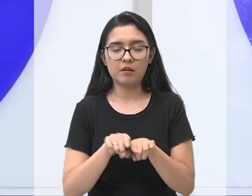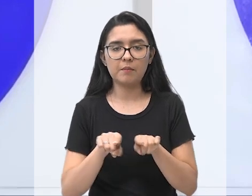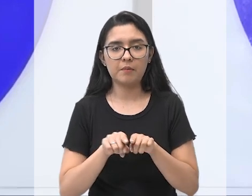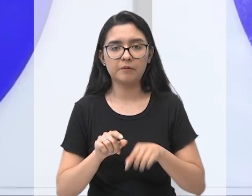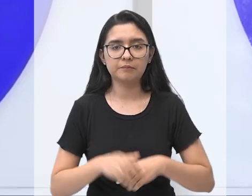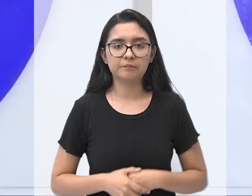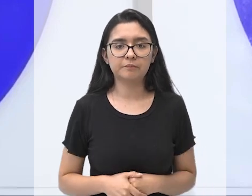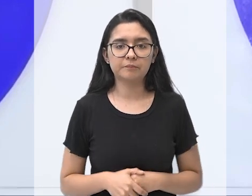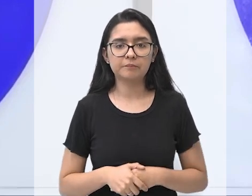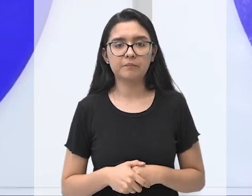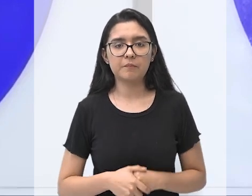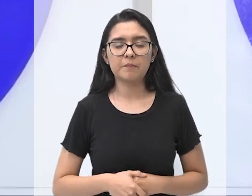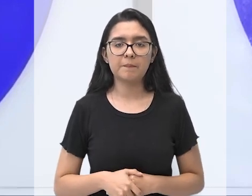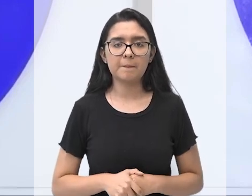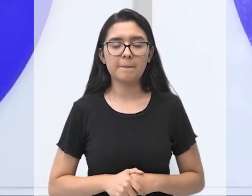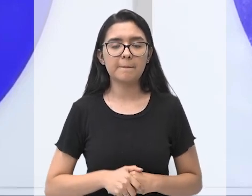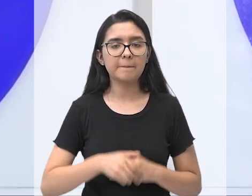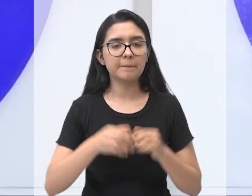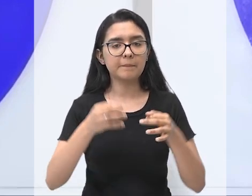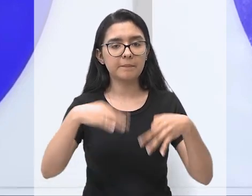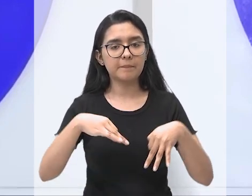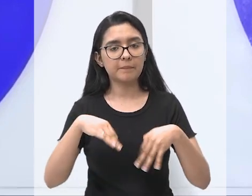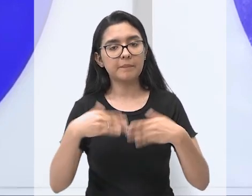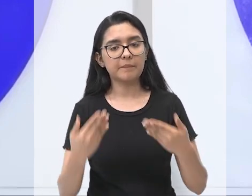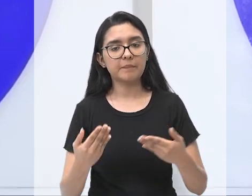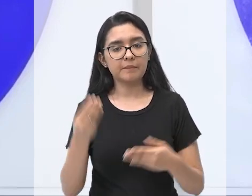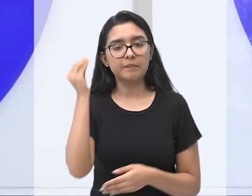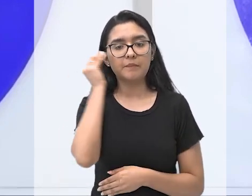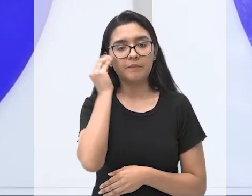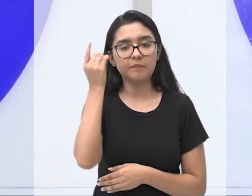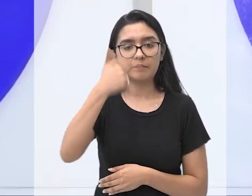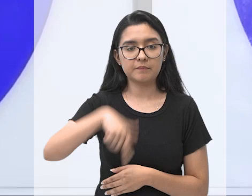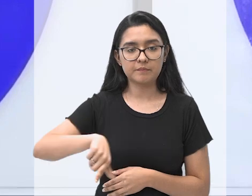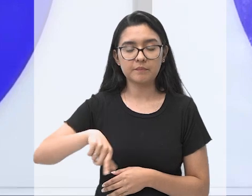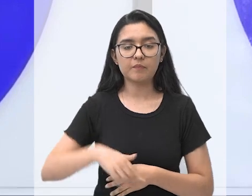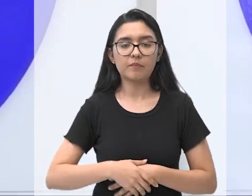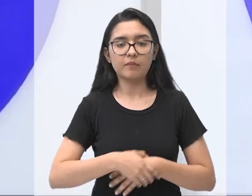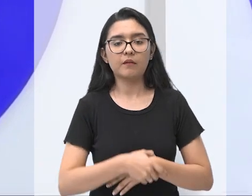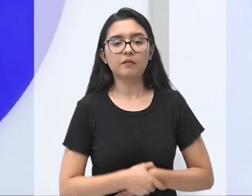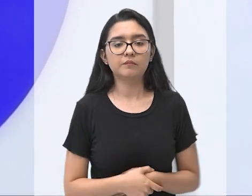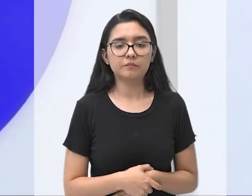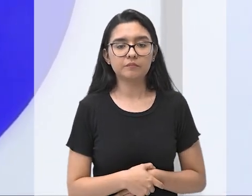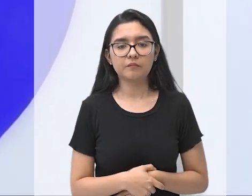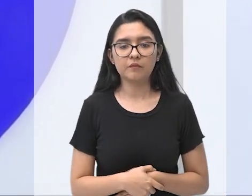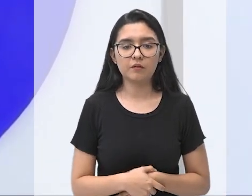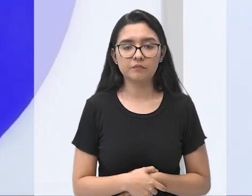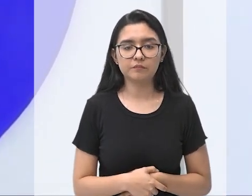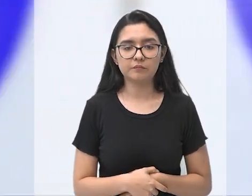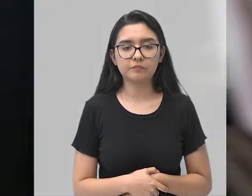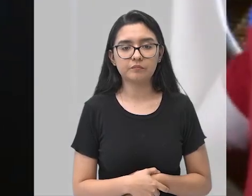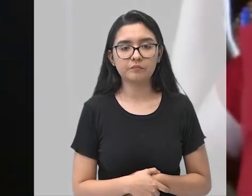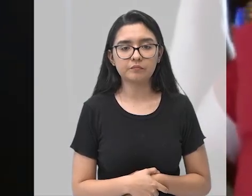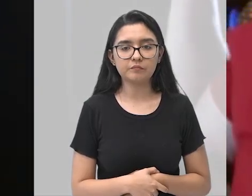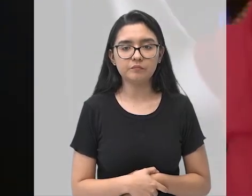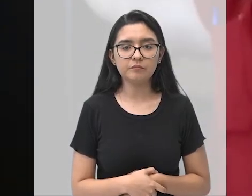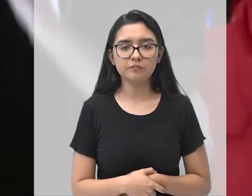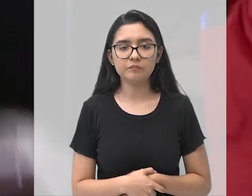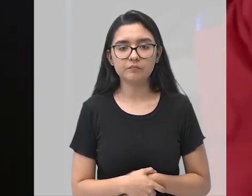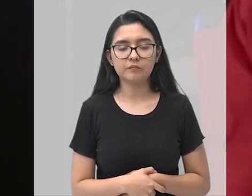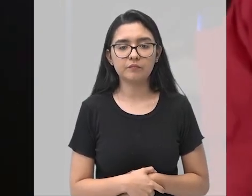tem que acertar ali os pinos de uma vez só. Lembrando que se ele derruba os 10 pinos de